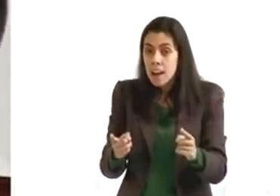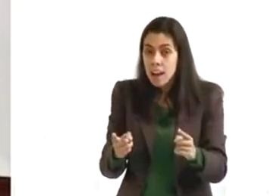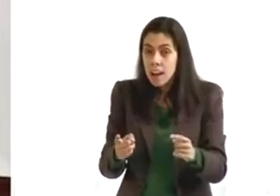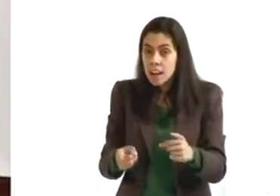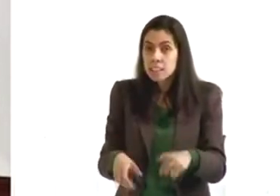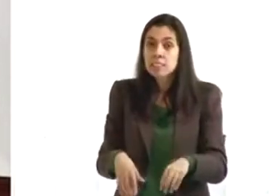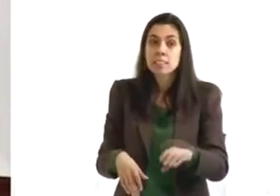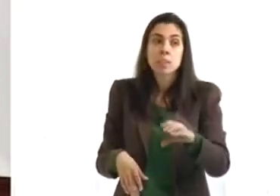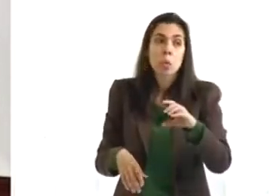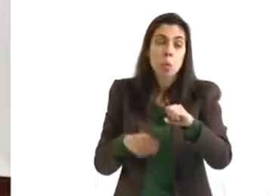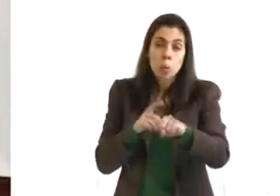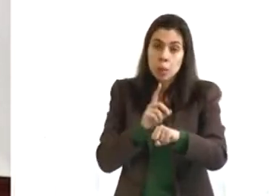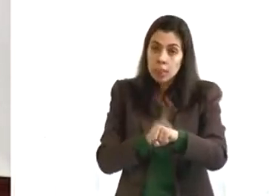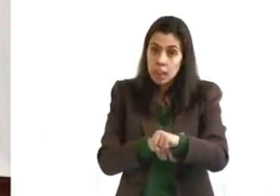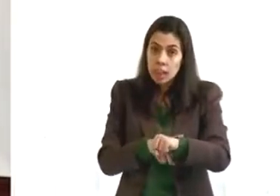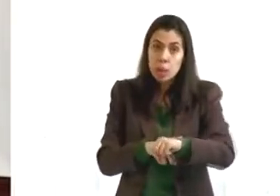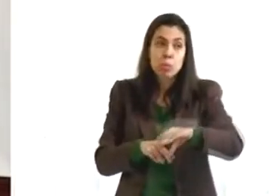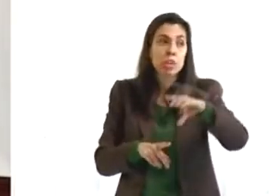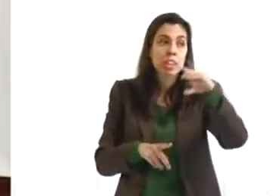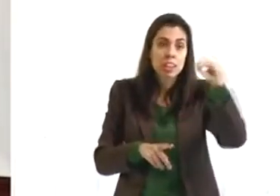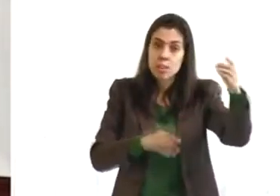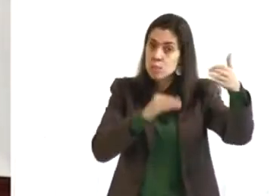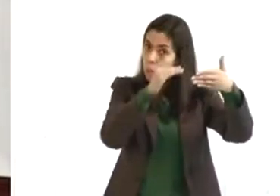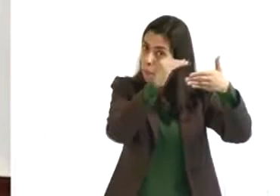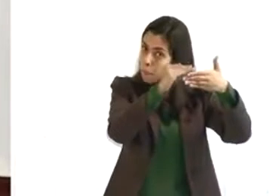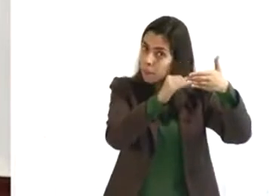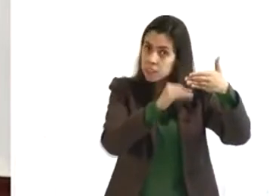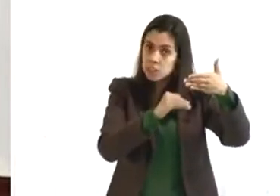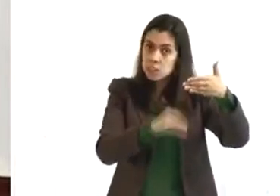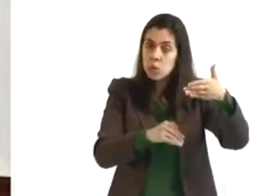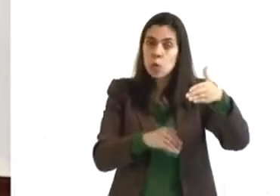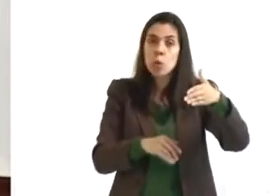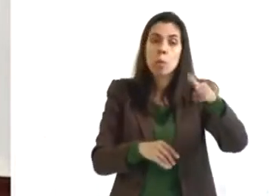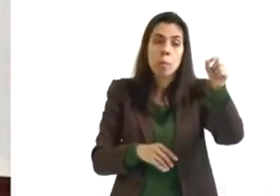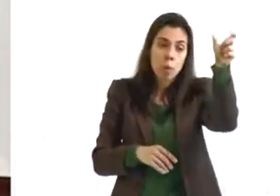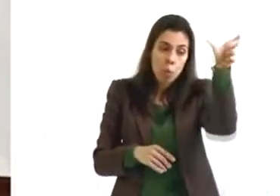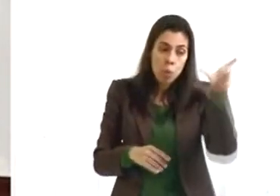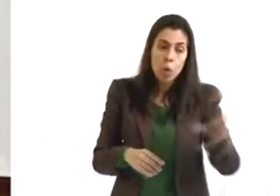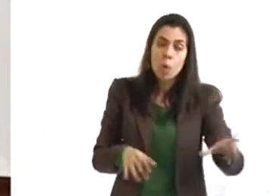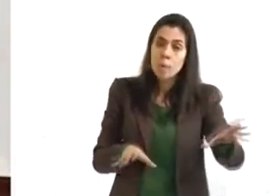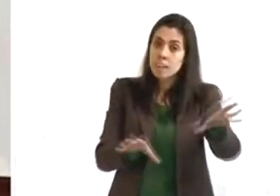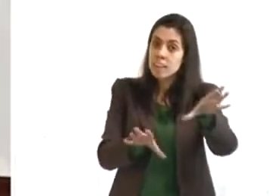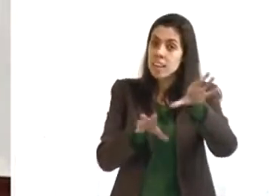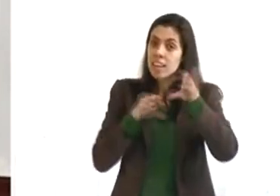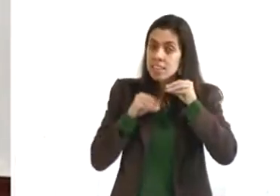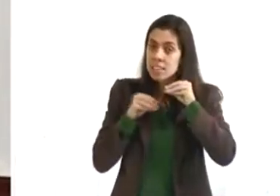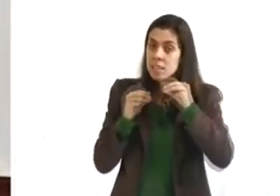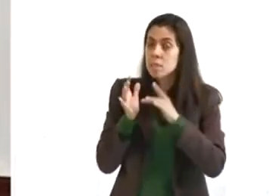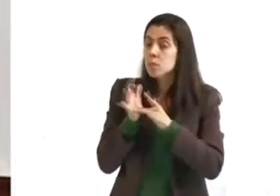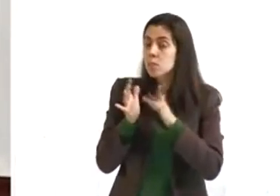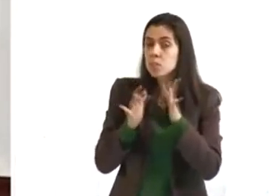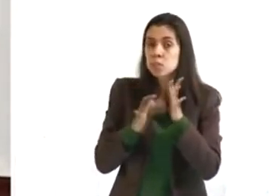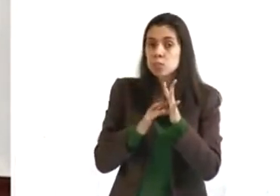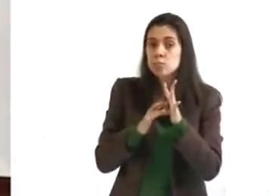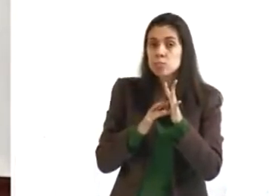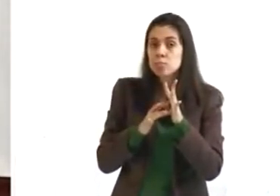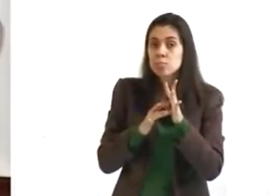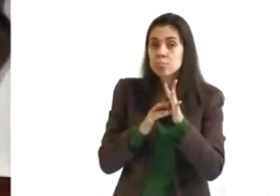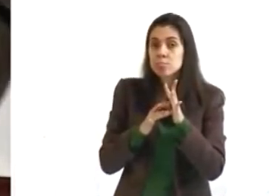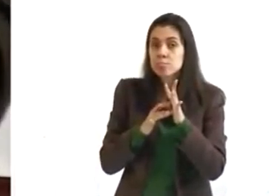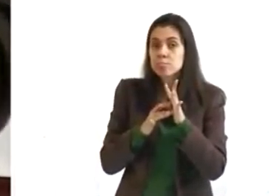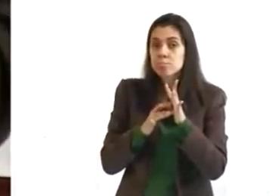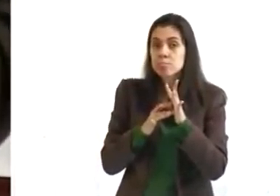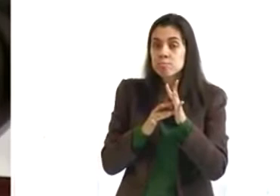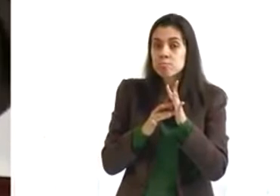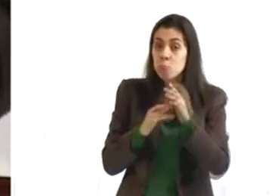do Senhor Jesus, fosse anunciado àquele homem. Aquele homem que talvez era adepto do judaísmo, mesmo sendo